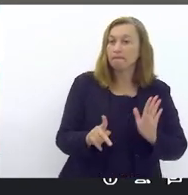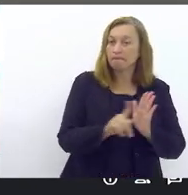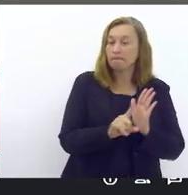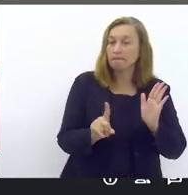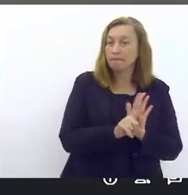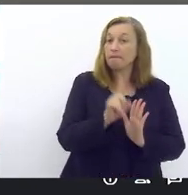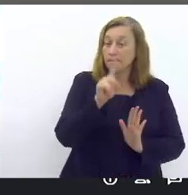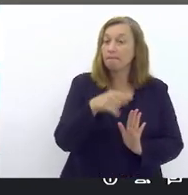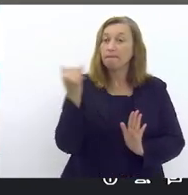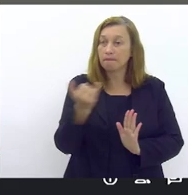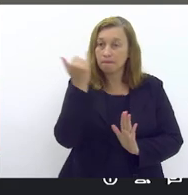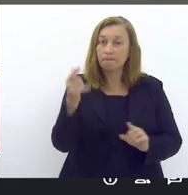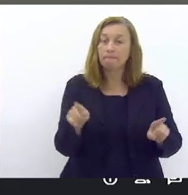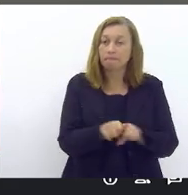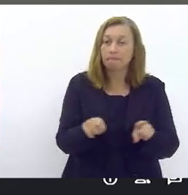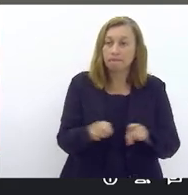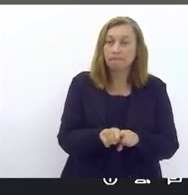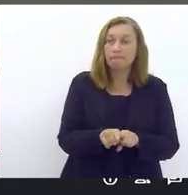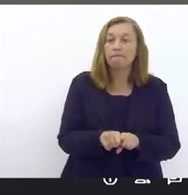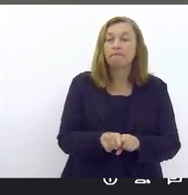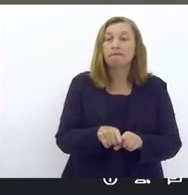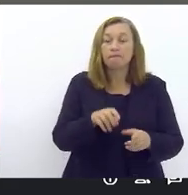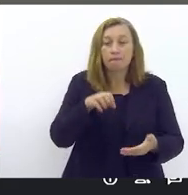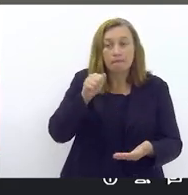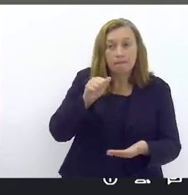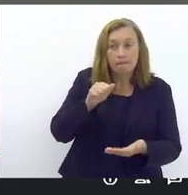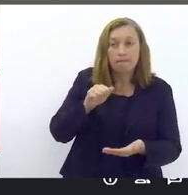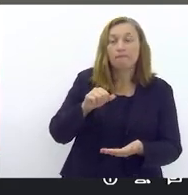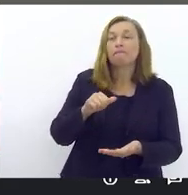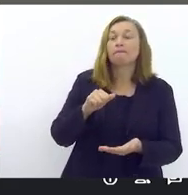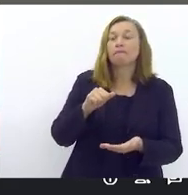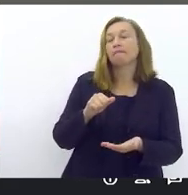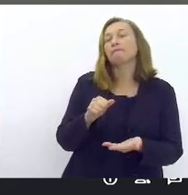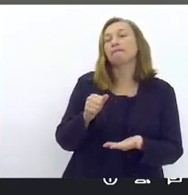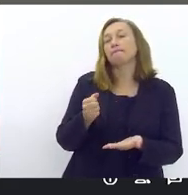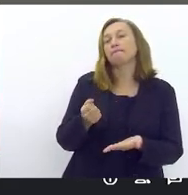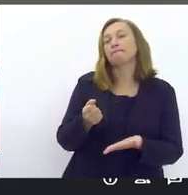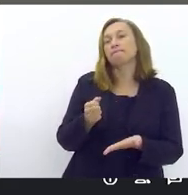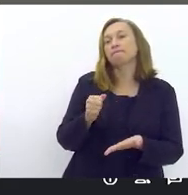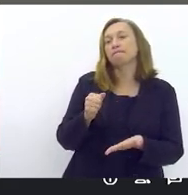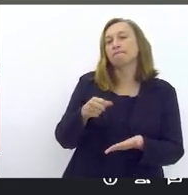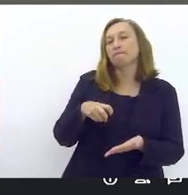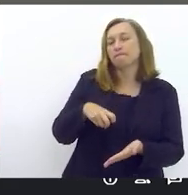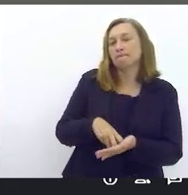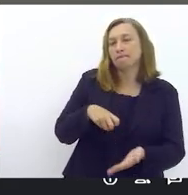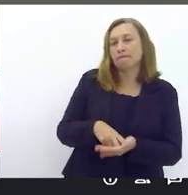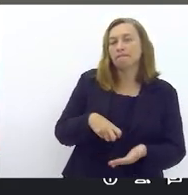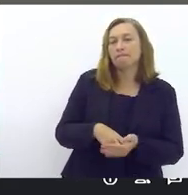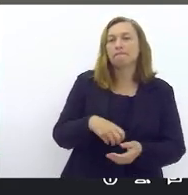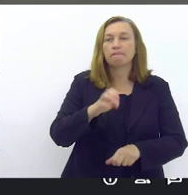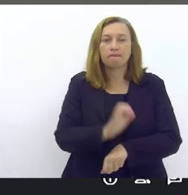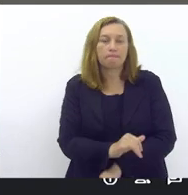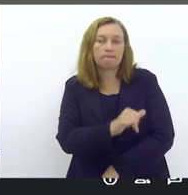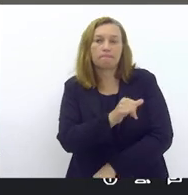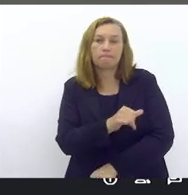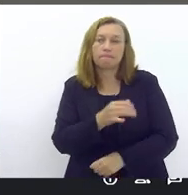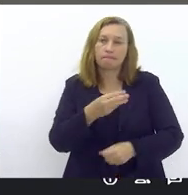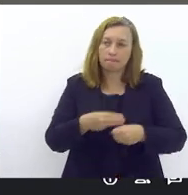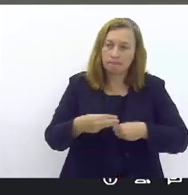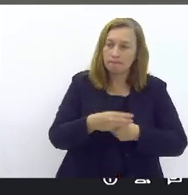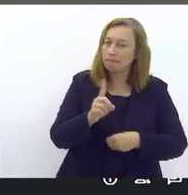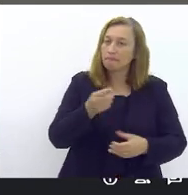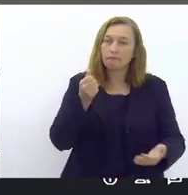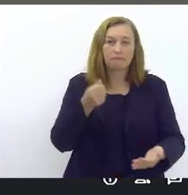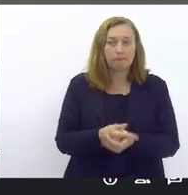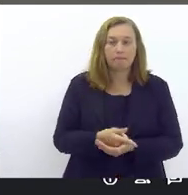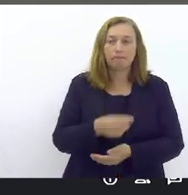muito importante, porque penaliza estados e municípios que não estão pagando piso.